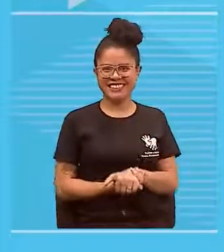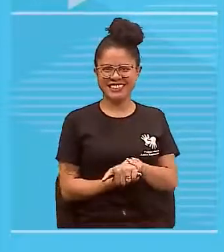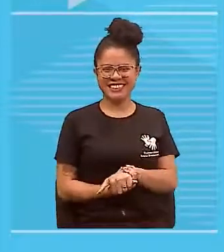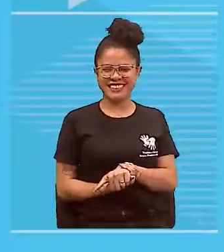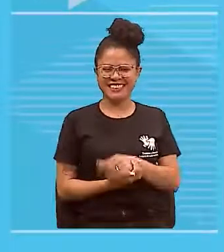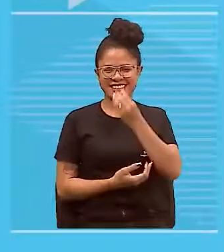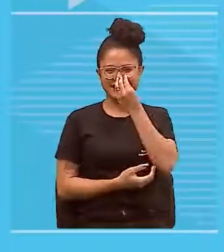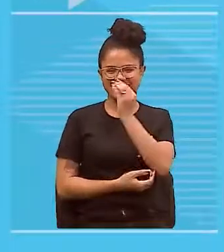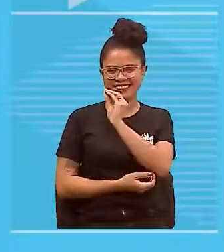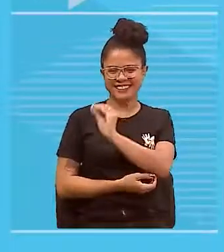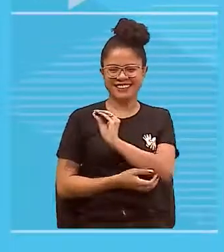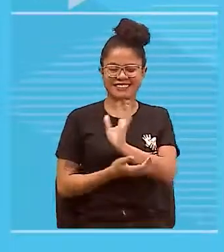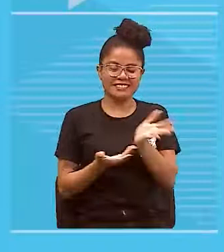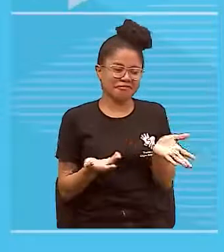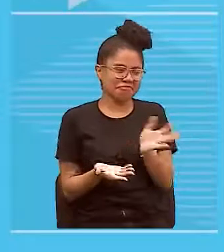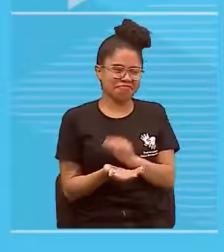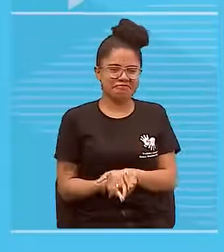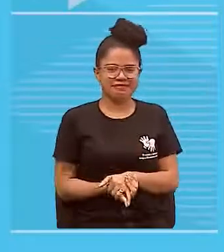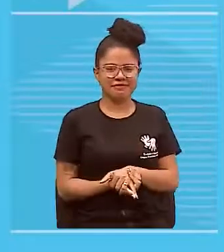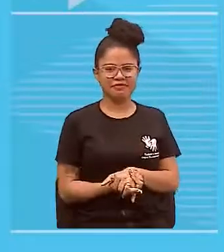não foi